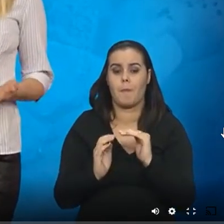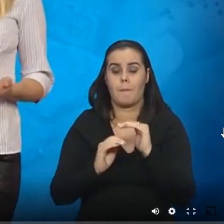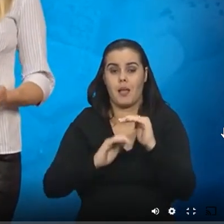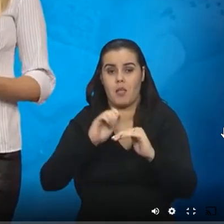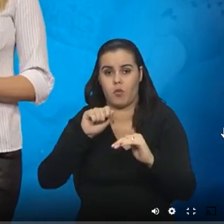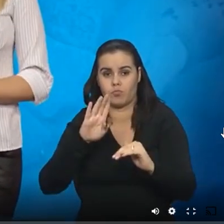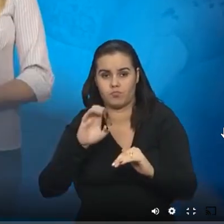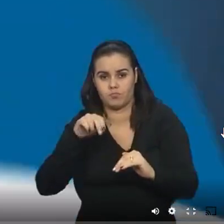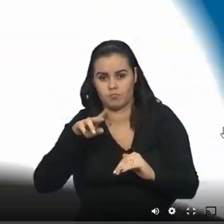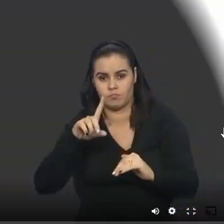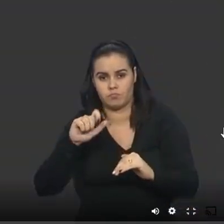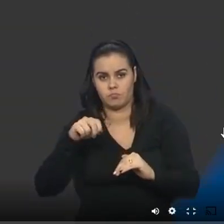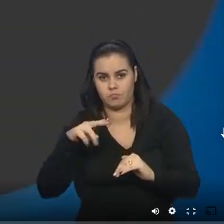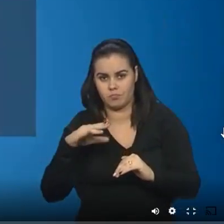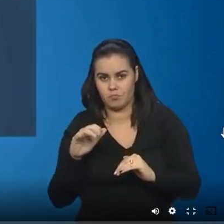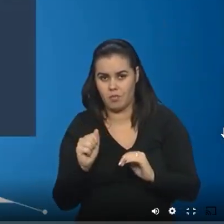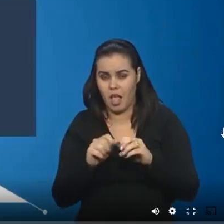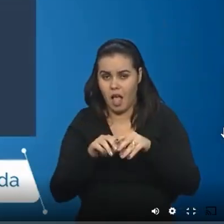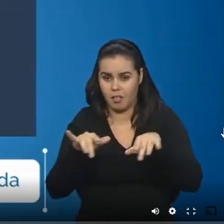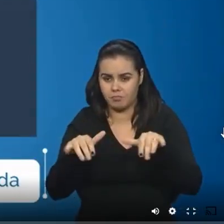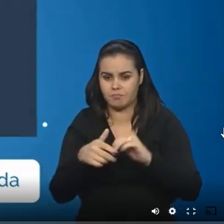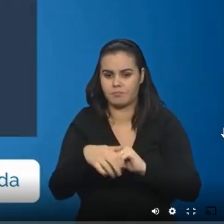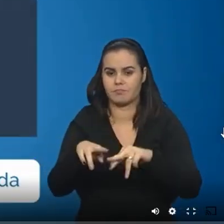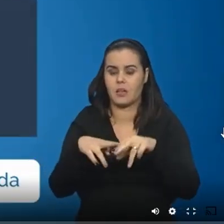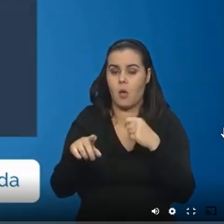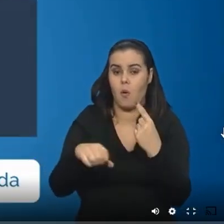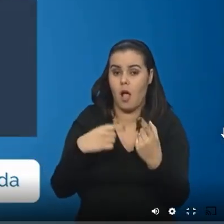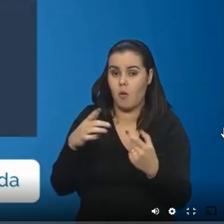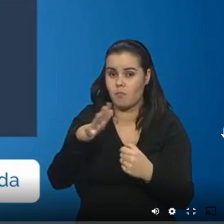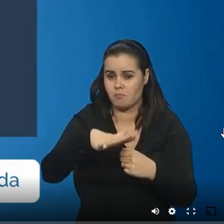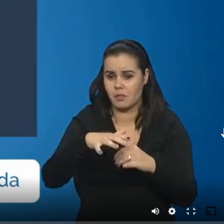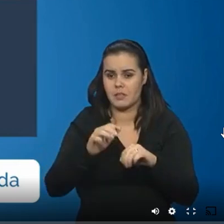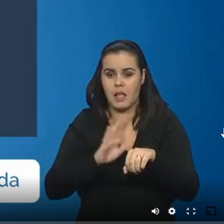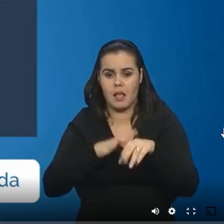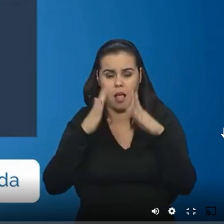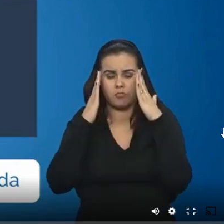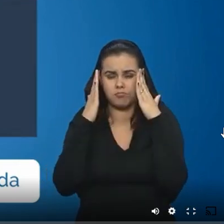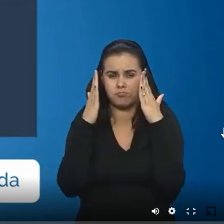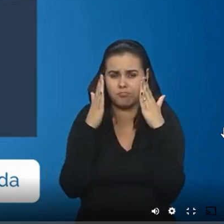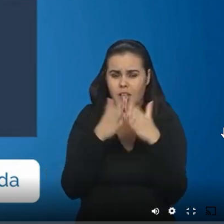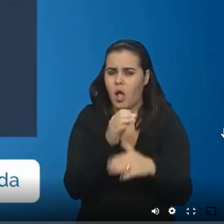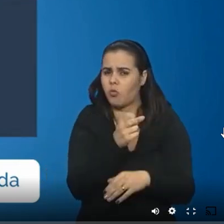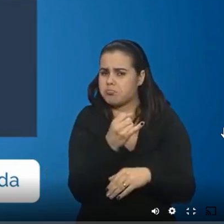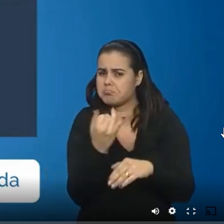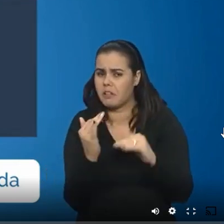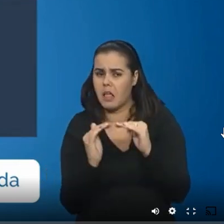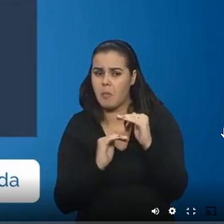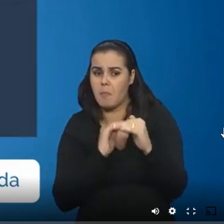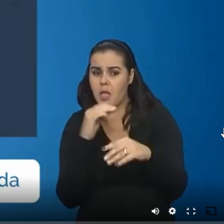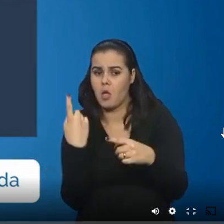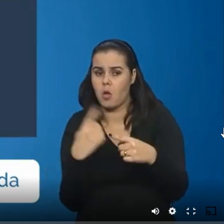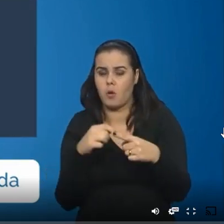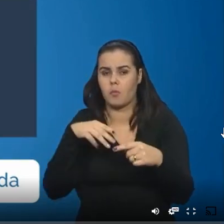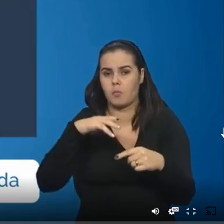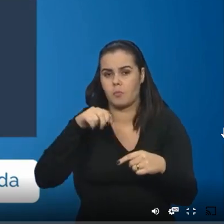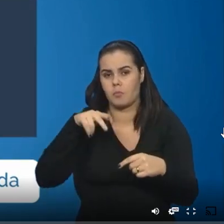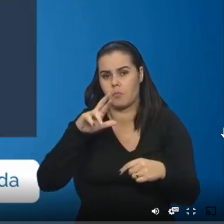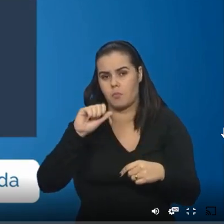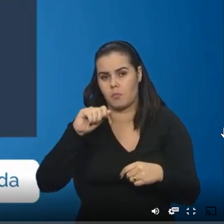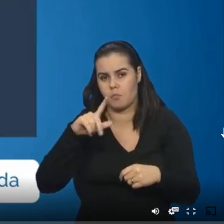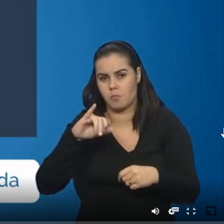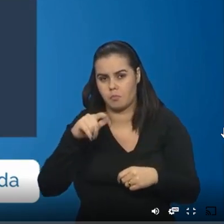abundância dela na crosta terrestre. Algumas áreas são mais concentradas que outras porque o fenômeno conhecido como